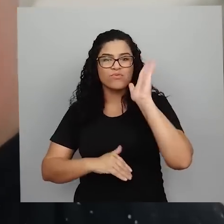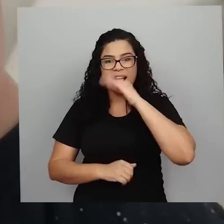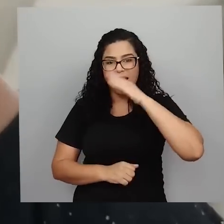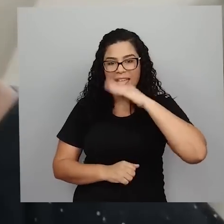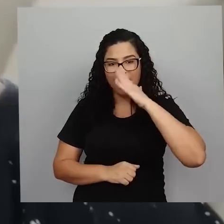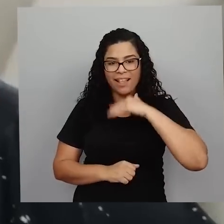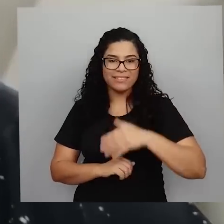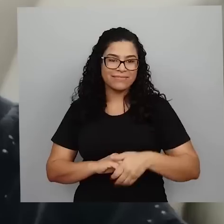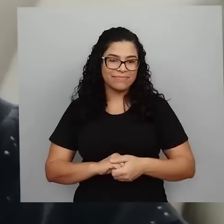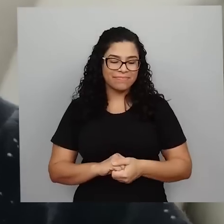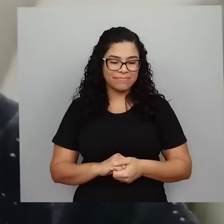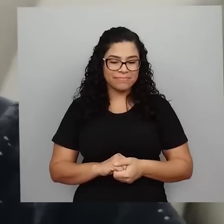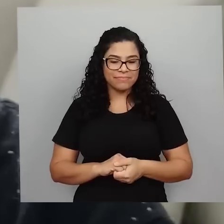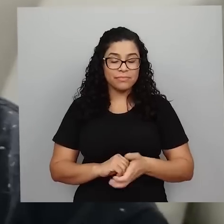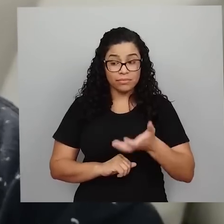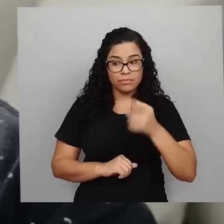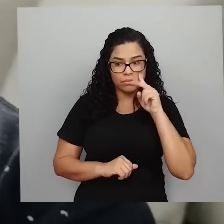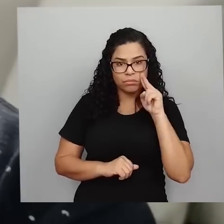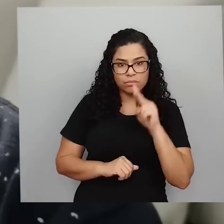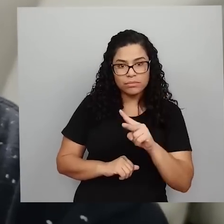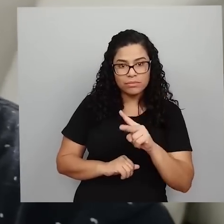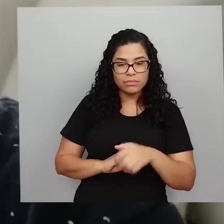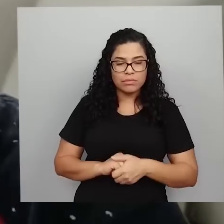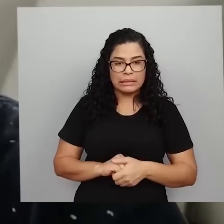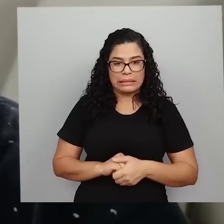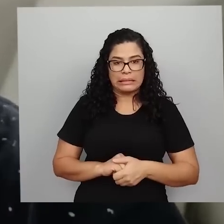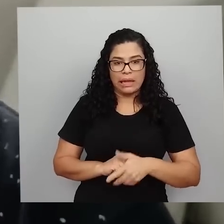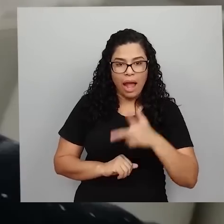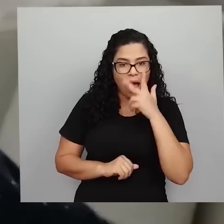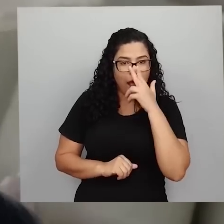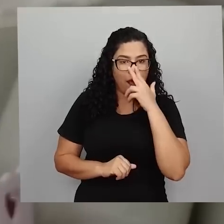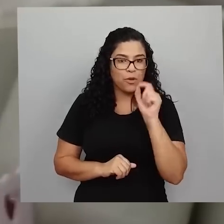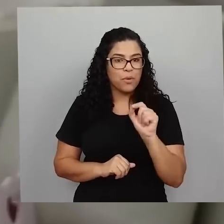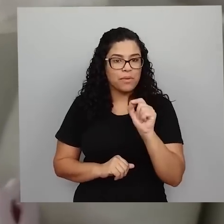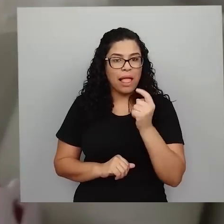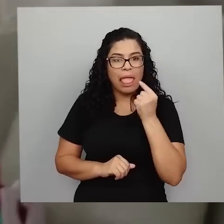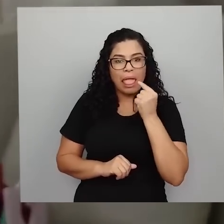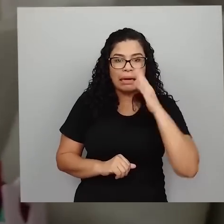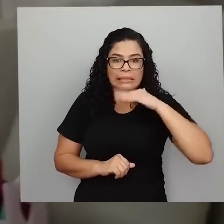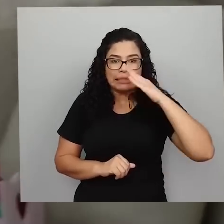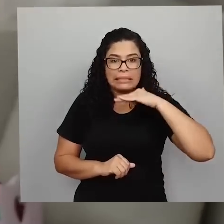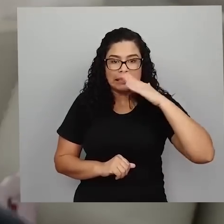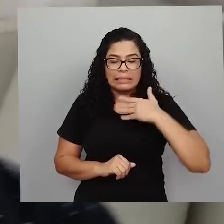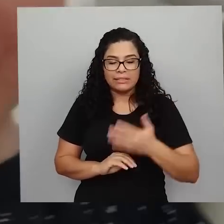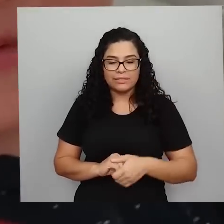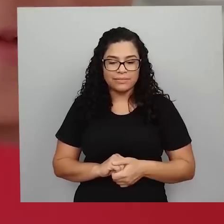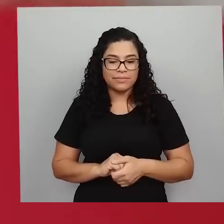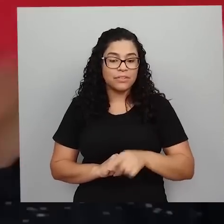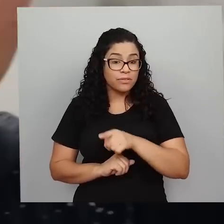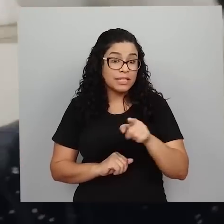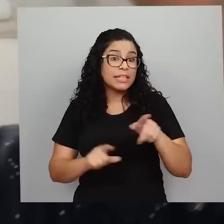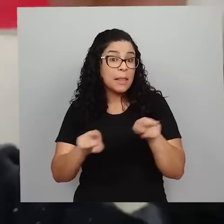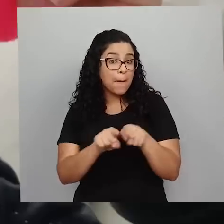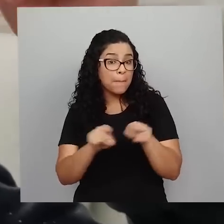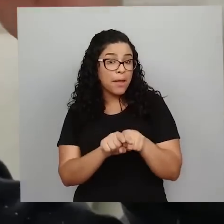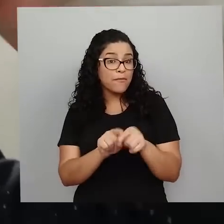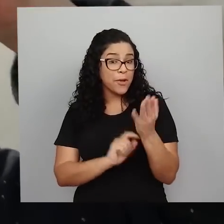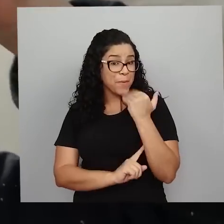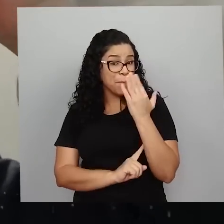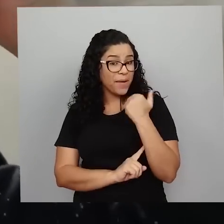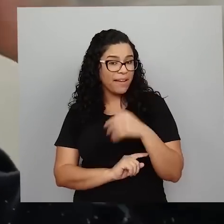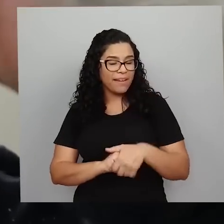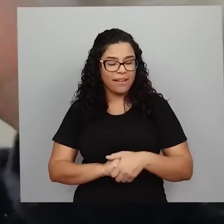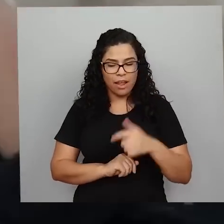Sim. Quero ver. Ai, acho que eu não vou querer comer não, vai arder minha boca. Mas você também vai comer, você também é o